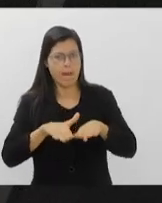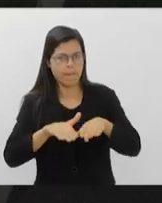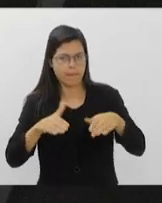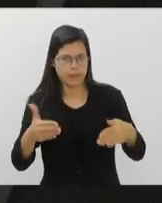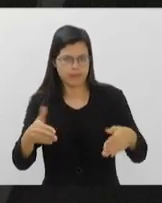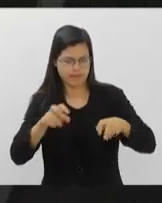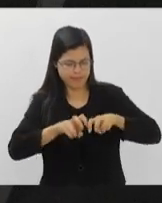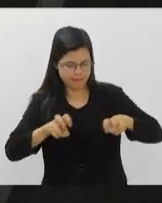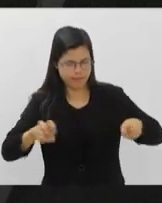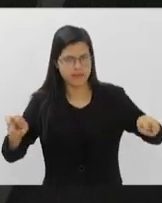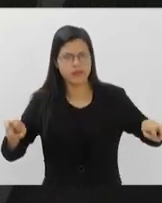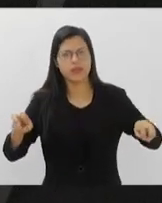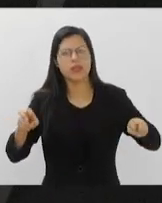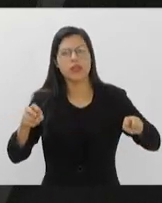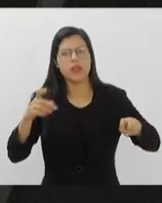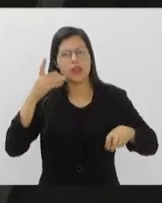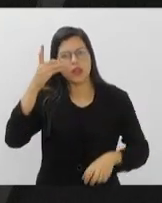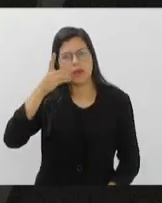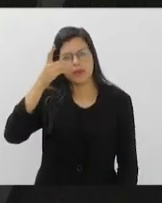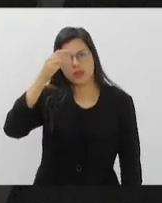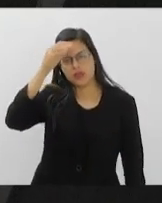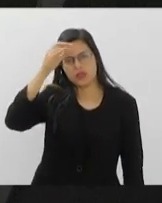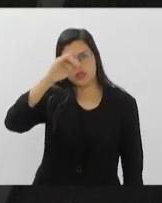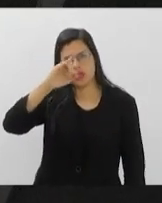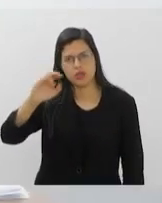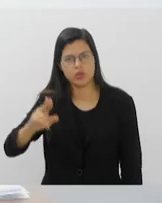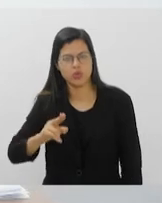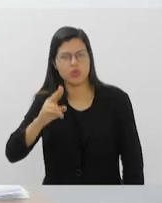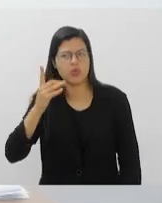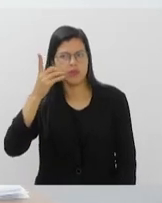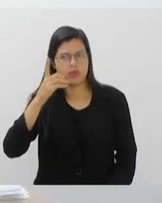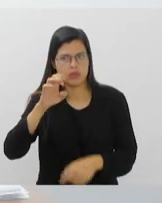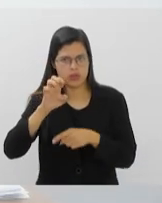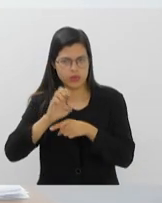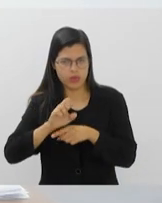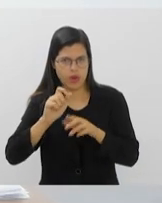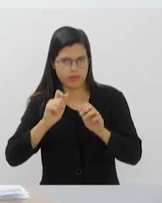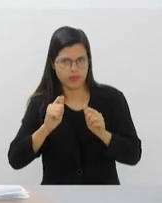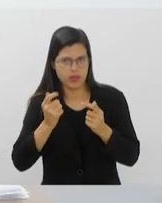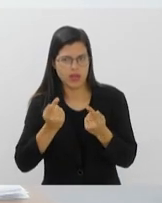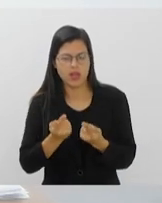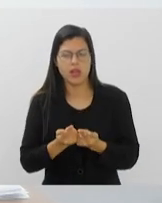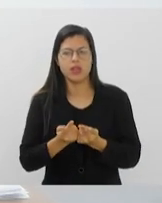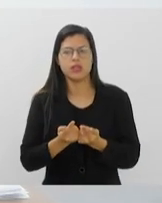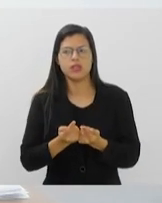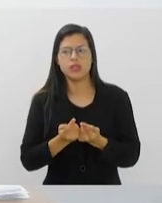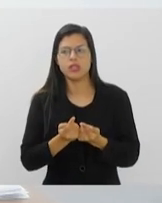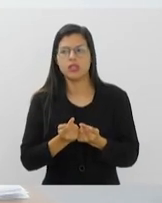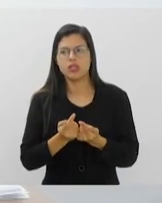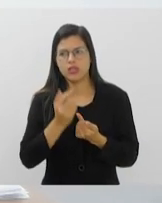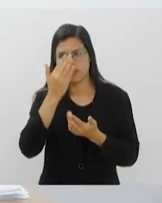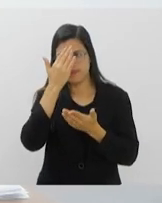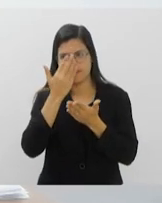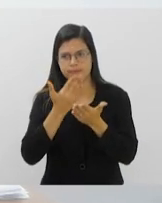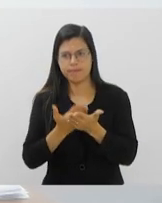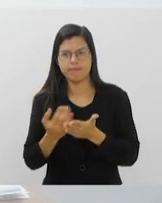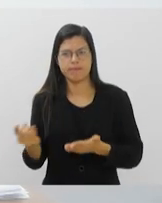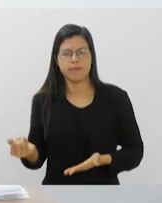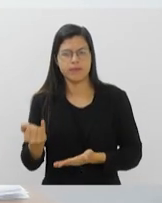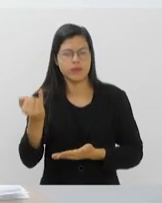juu eh deputada estadual aqui dessa Assembleia Legislativa acho que é muito importante a gente primeiro